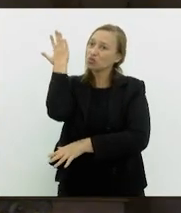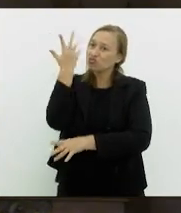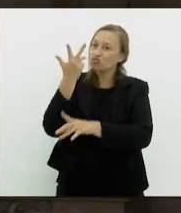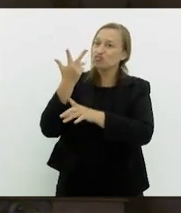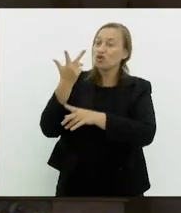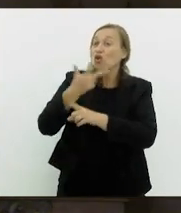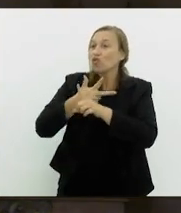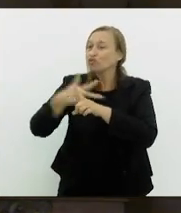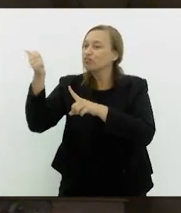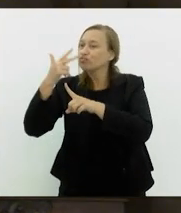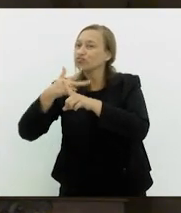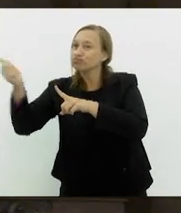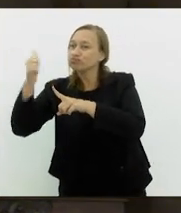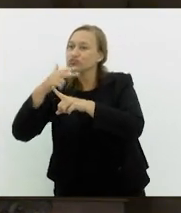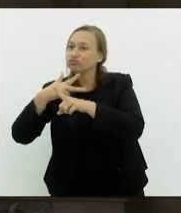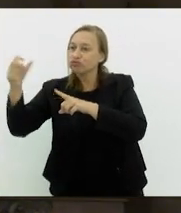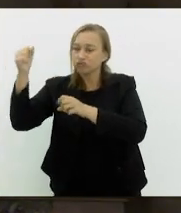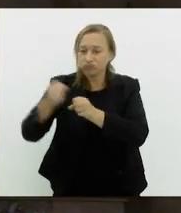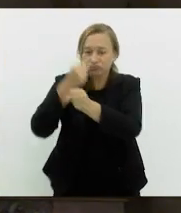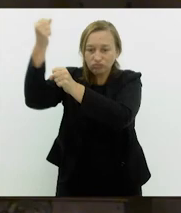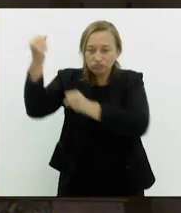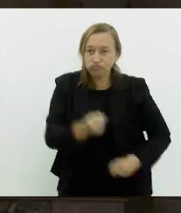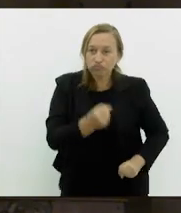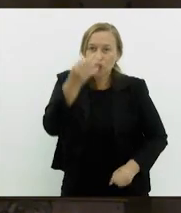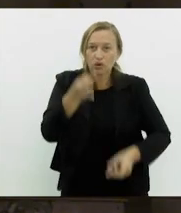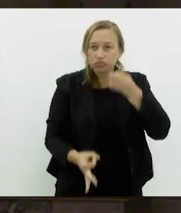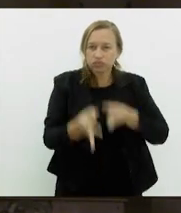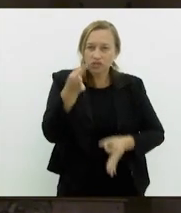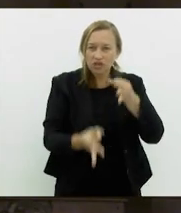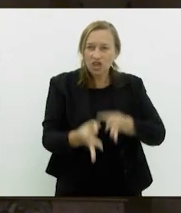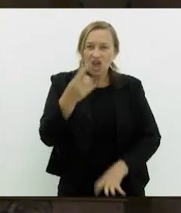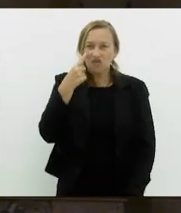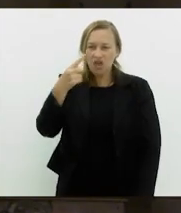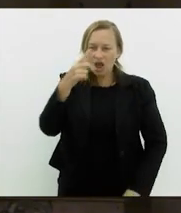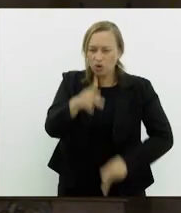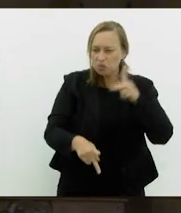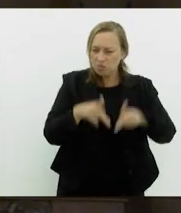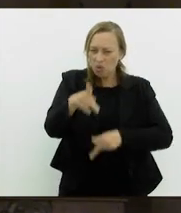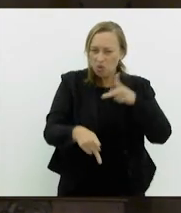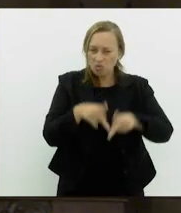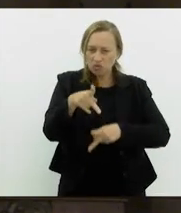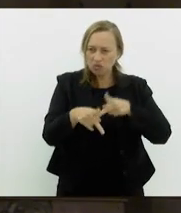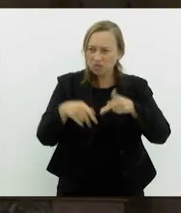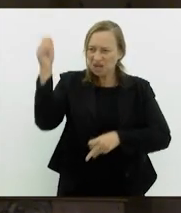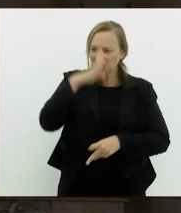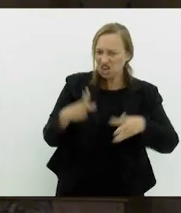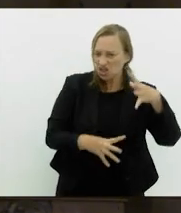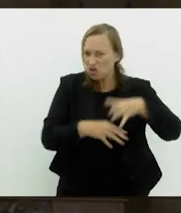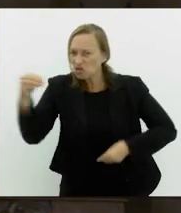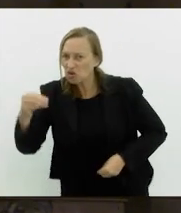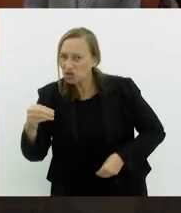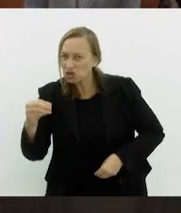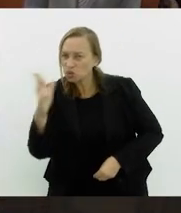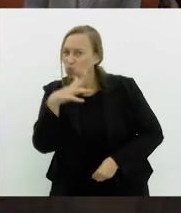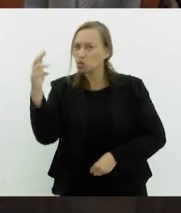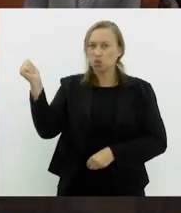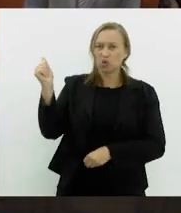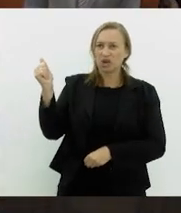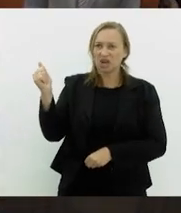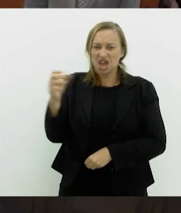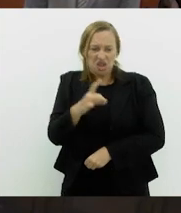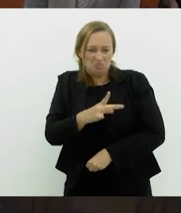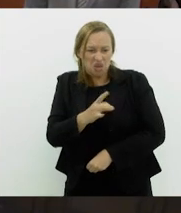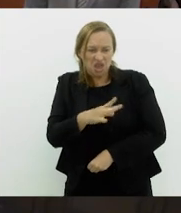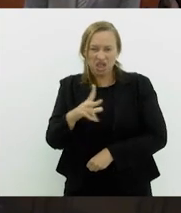Segues a justiça, clama forte. Verás que o filho teu não foge à luta, nem tem ninguém